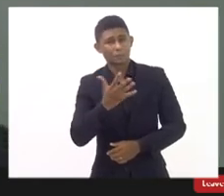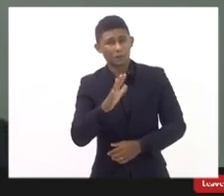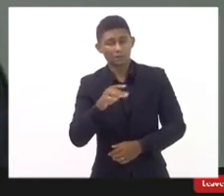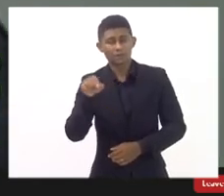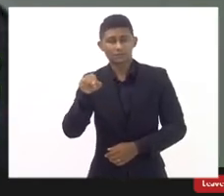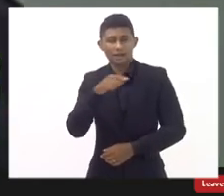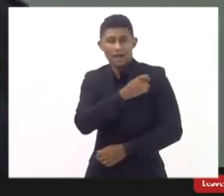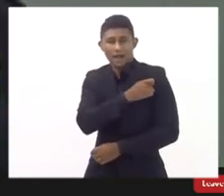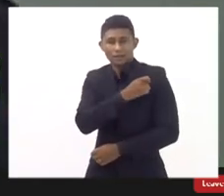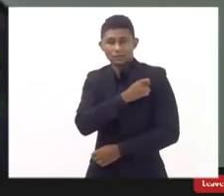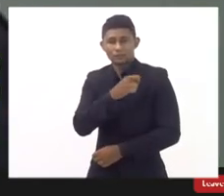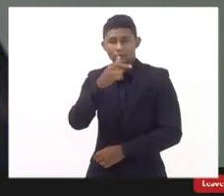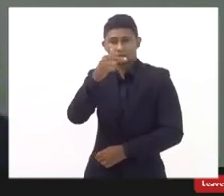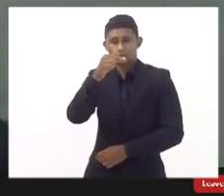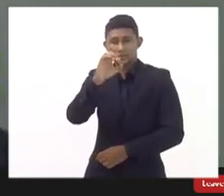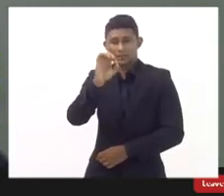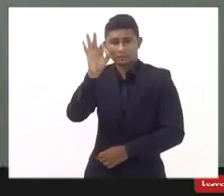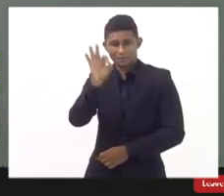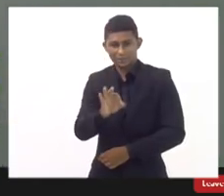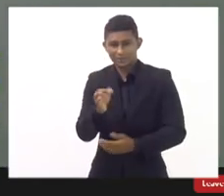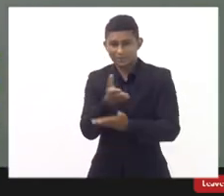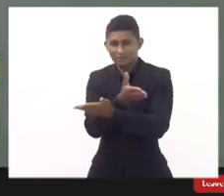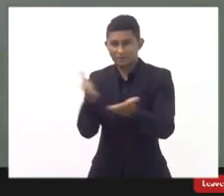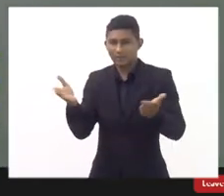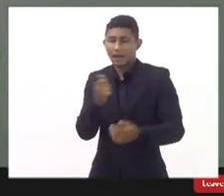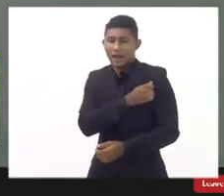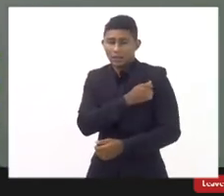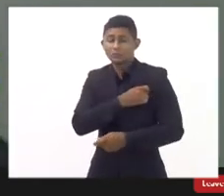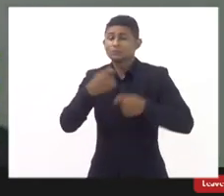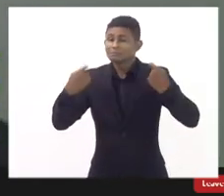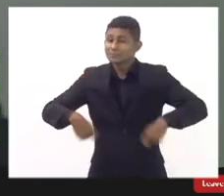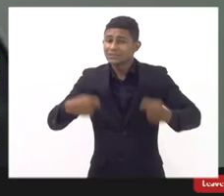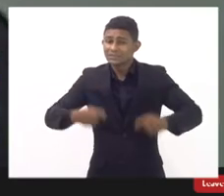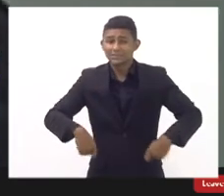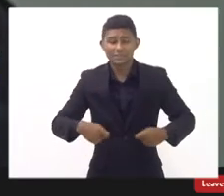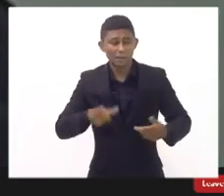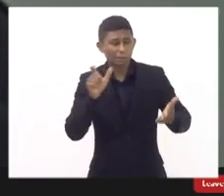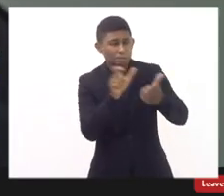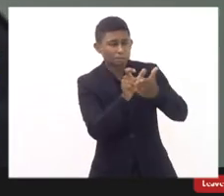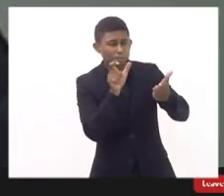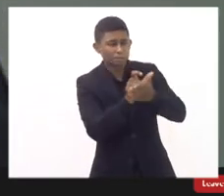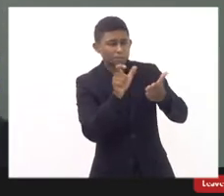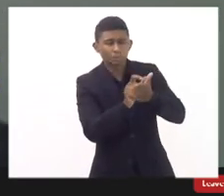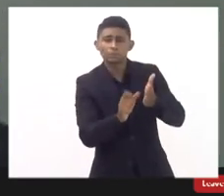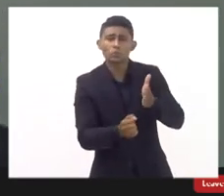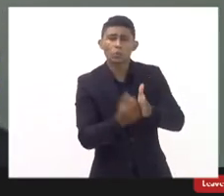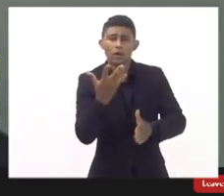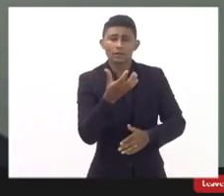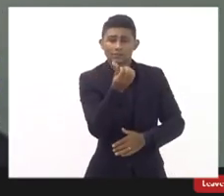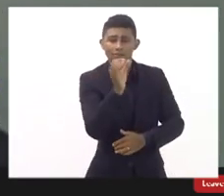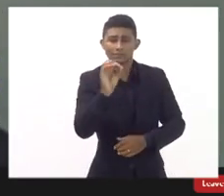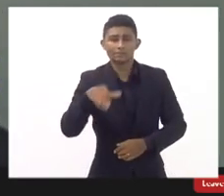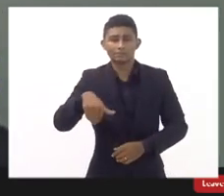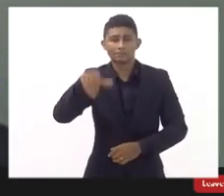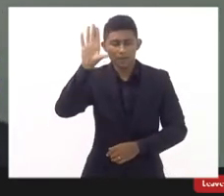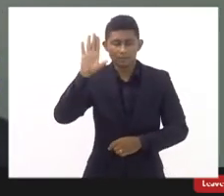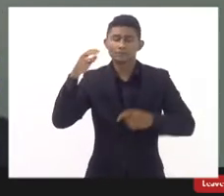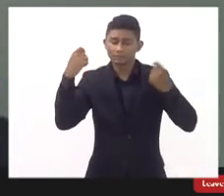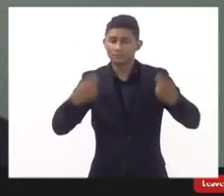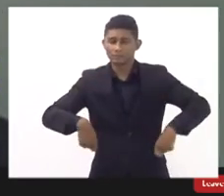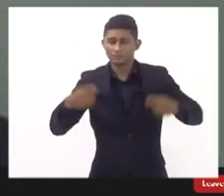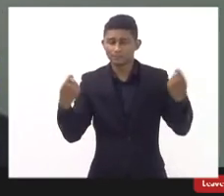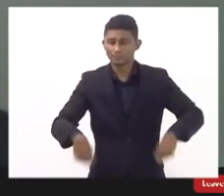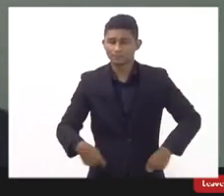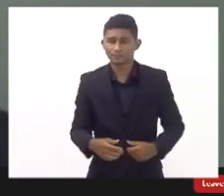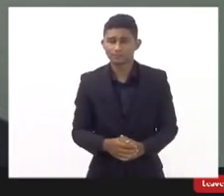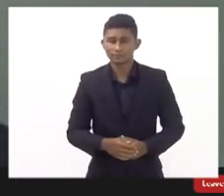dos estudantes, né, precisando mais de 60 passagens para conseguir chegar ao campus, né? E